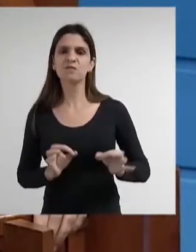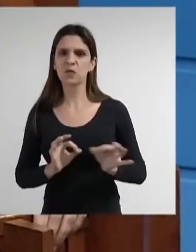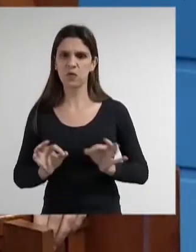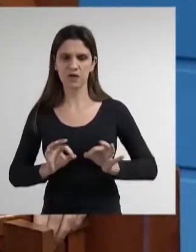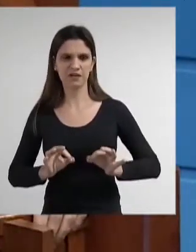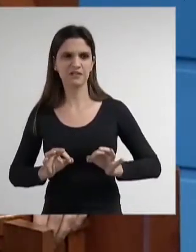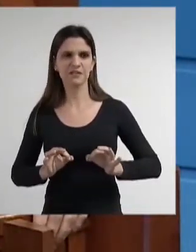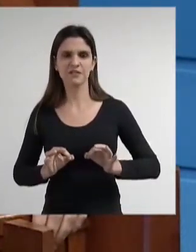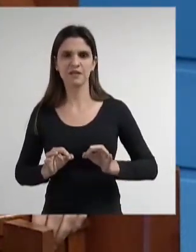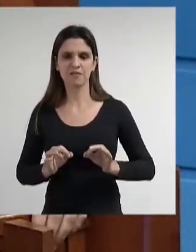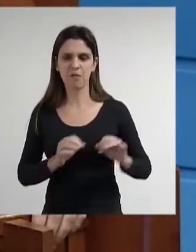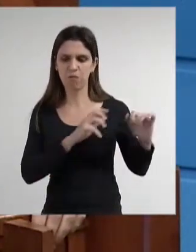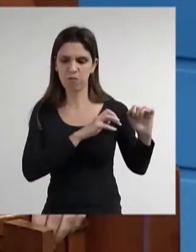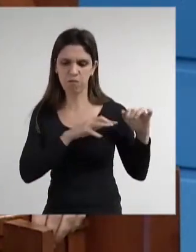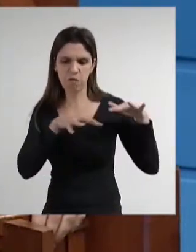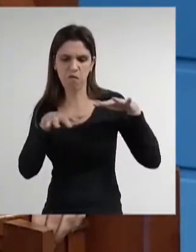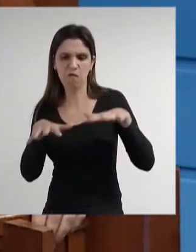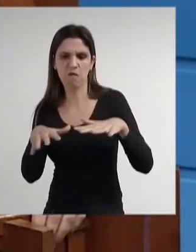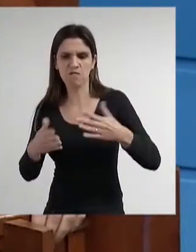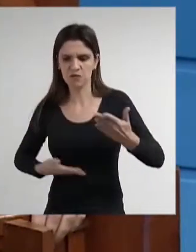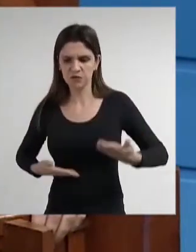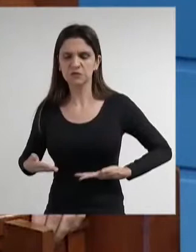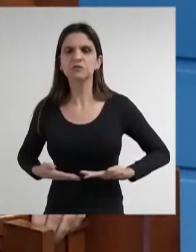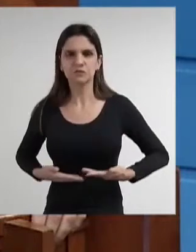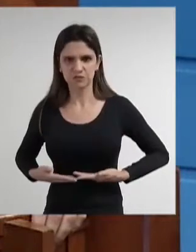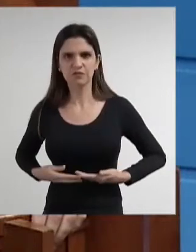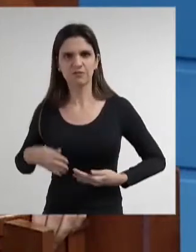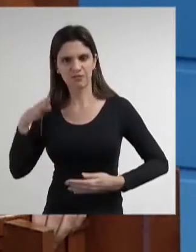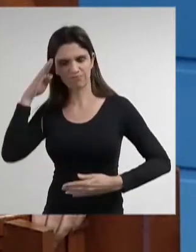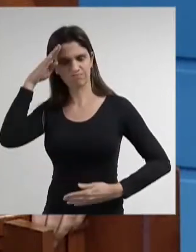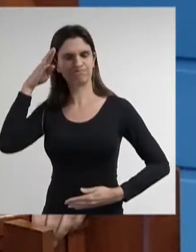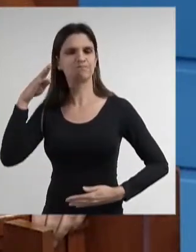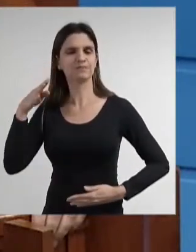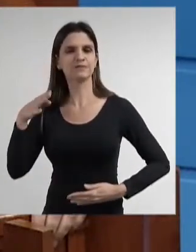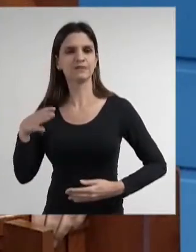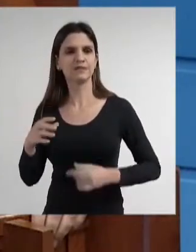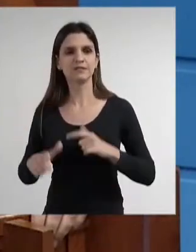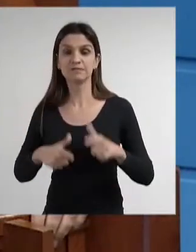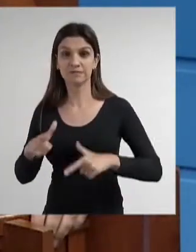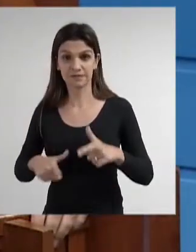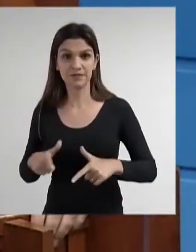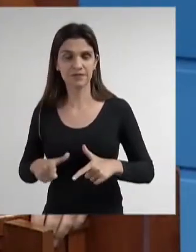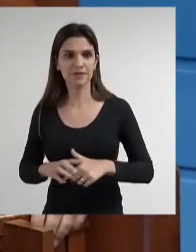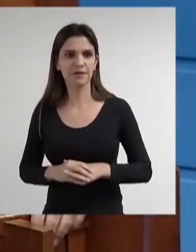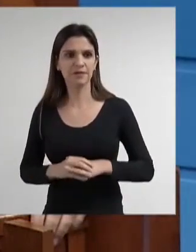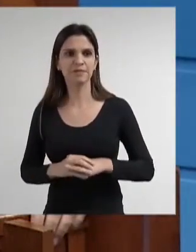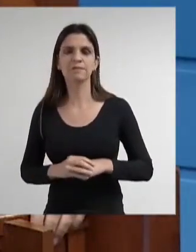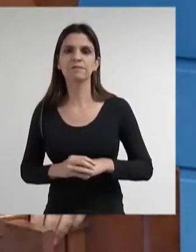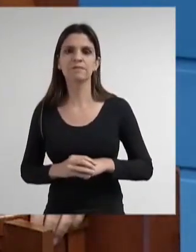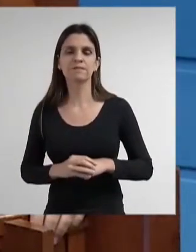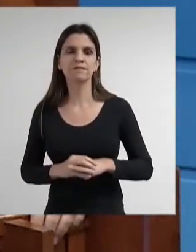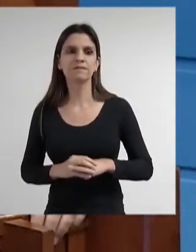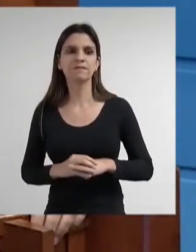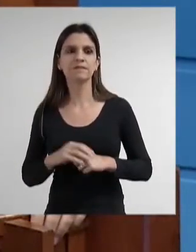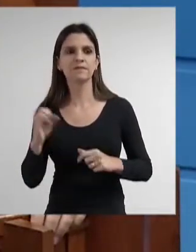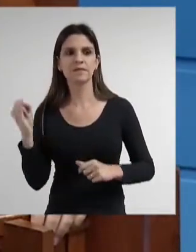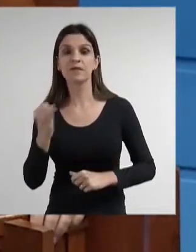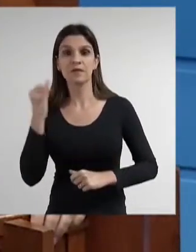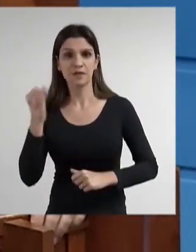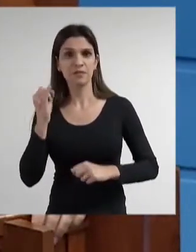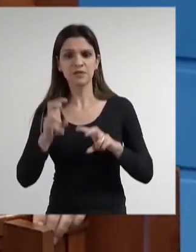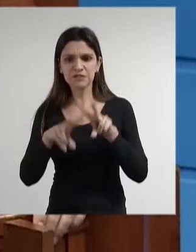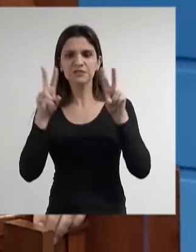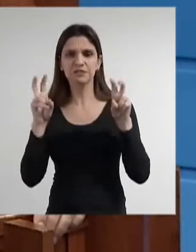quero apenas trazer o assunto para que a gente veja e analise a importância, né, desse